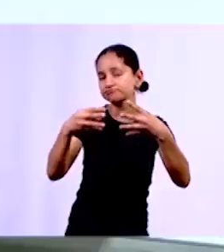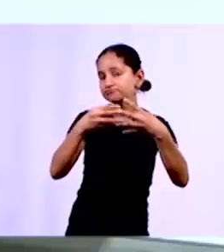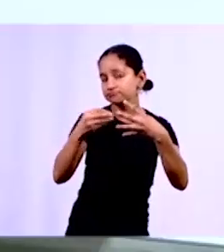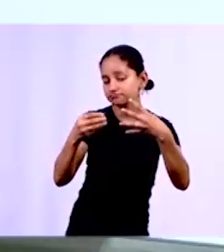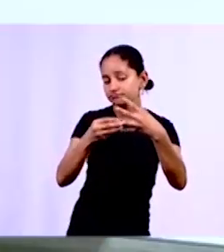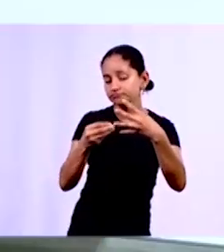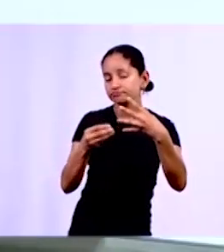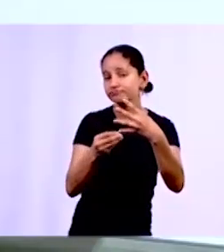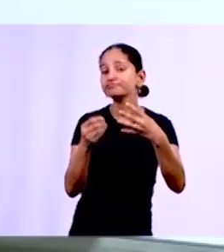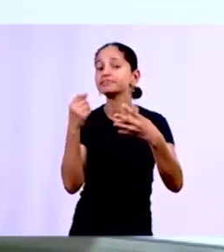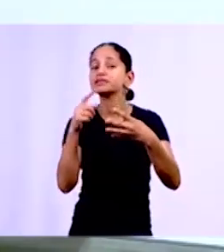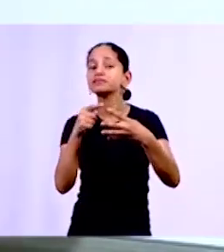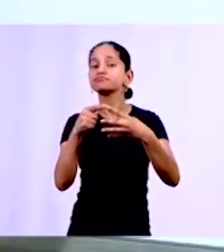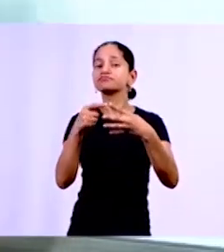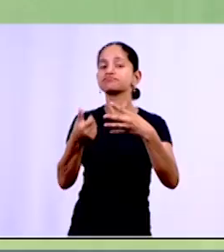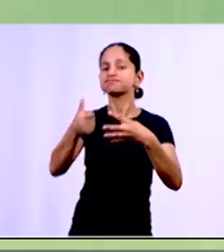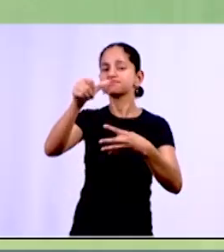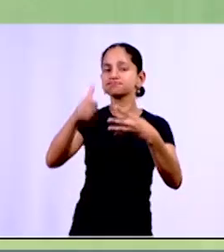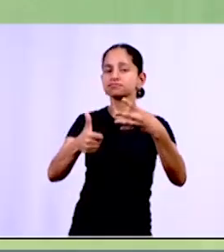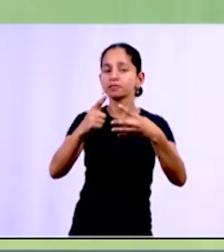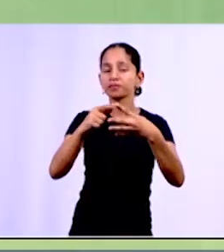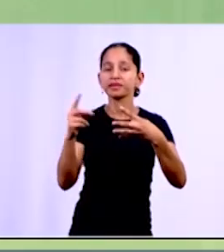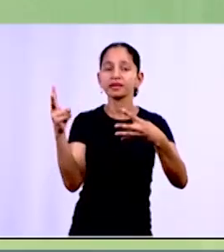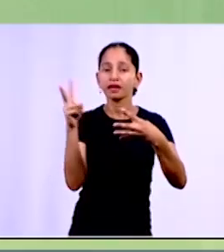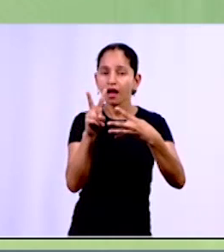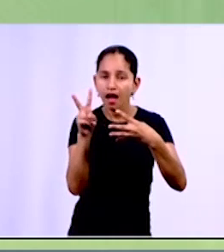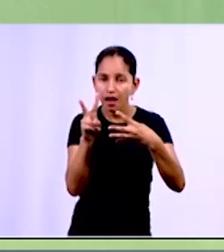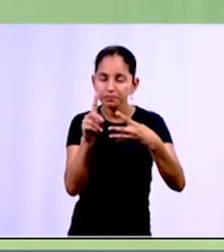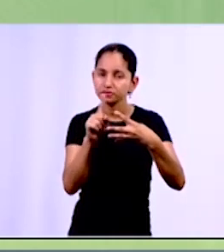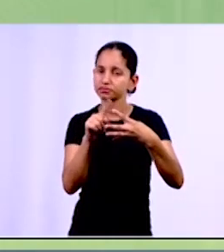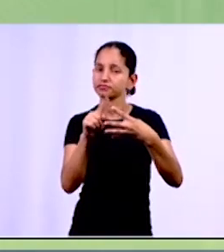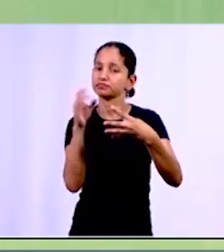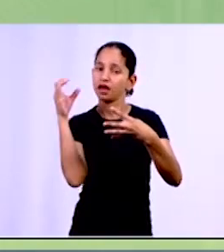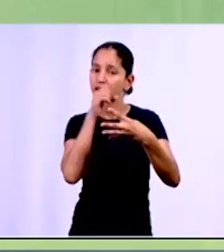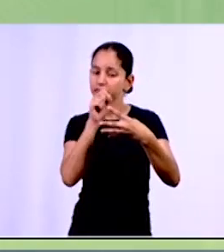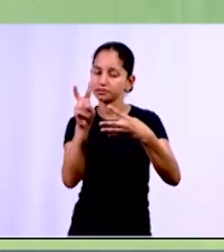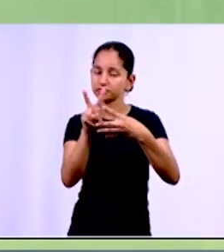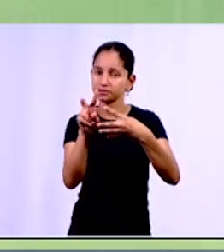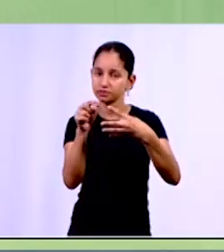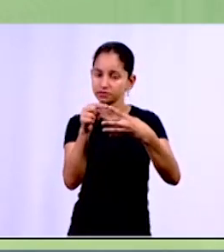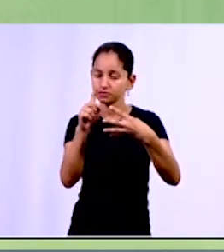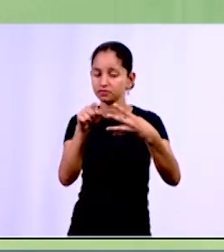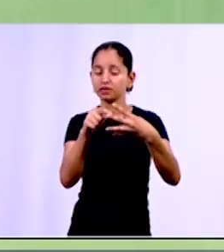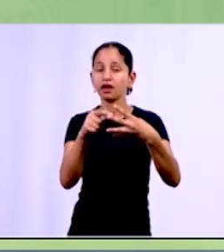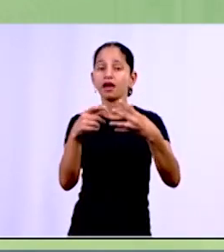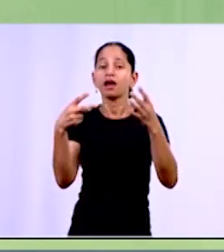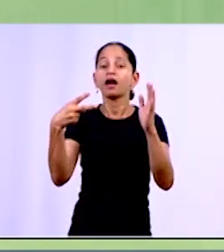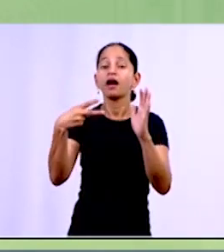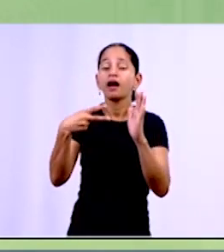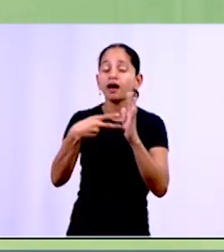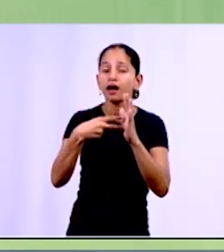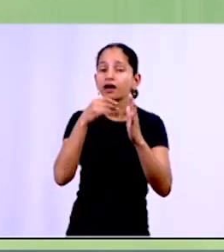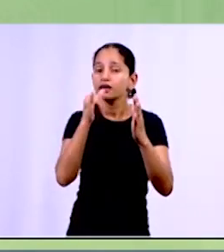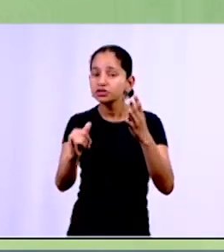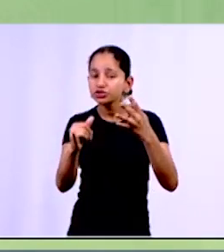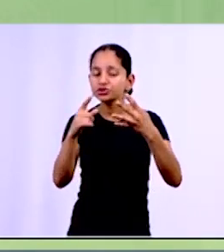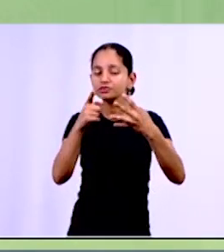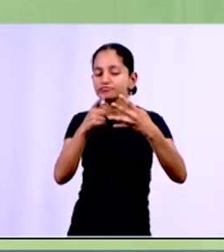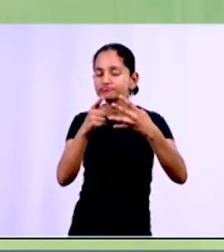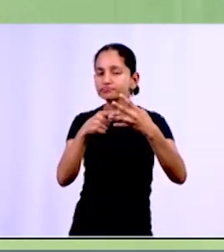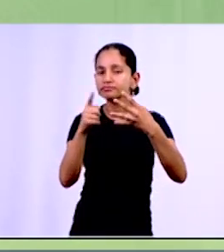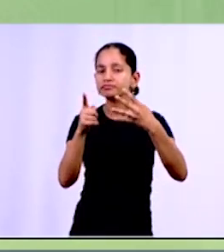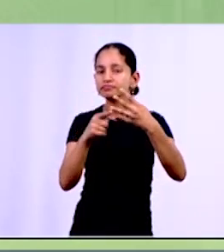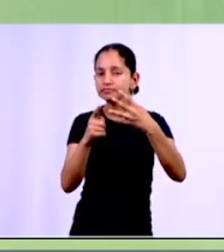tem que dar uma olhada, né, como velocidade, né, consumo de energia e